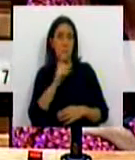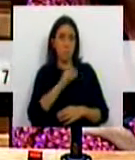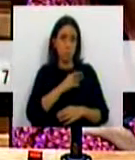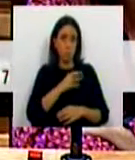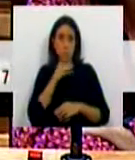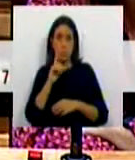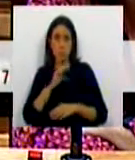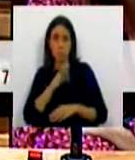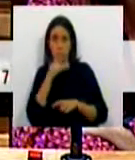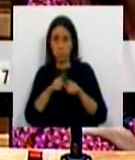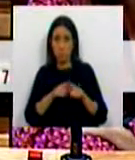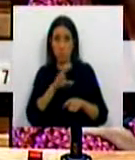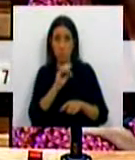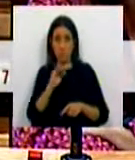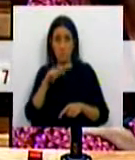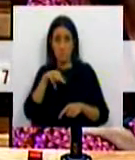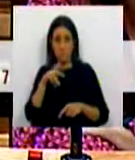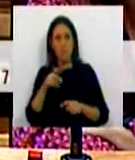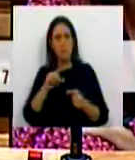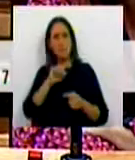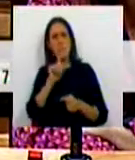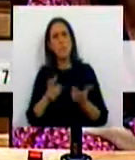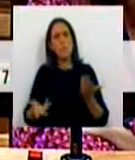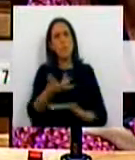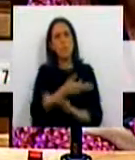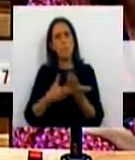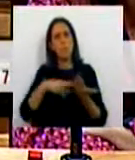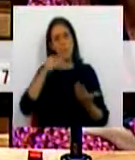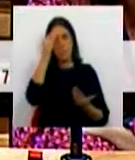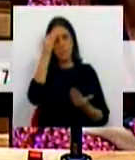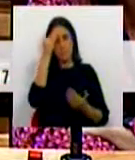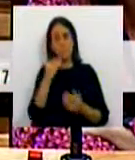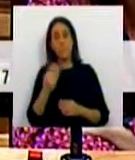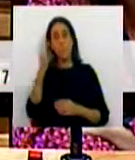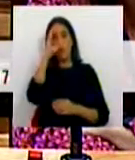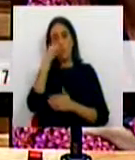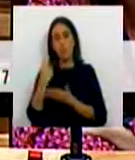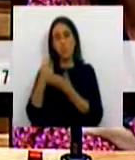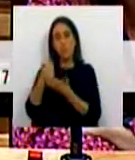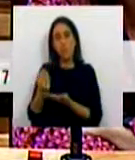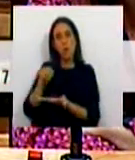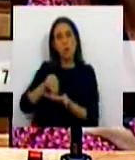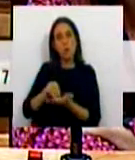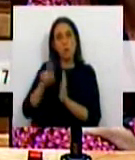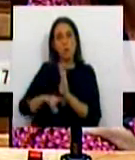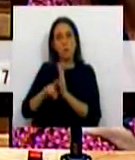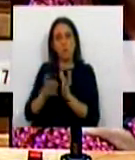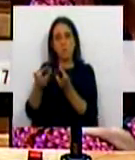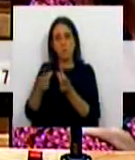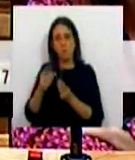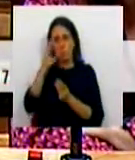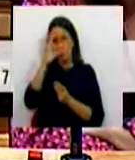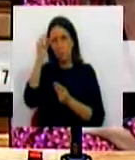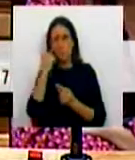da COFMA sobre estas questões. O Governo deu o seu contributo no relatório do Orçamento de Estado, onde demonstra a